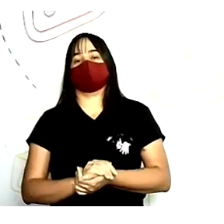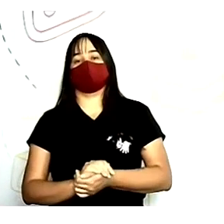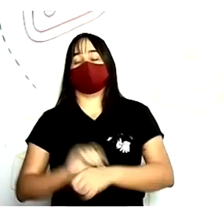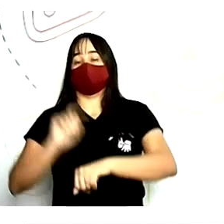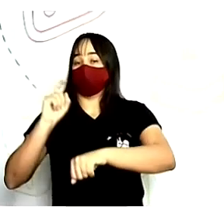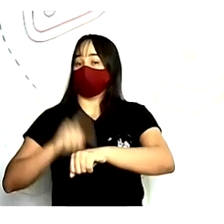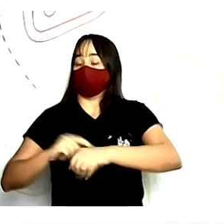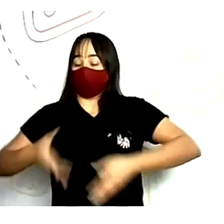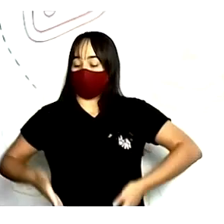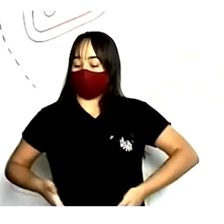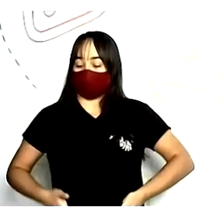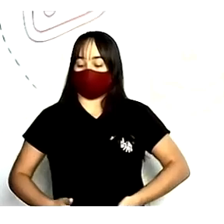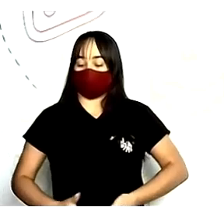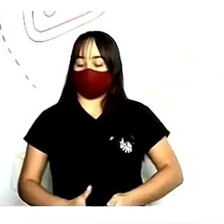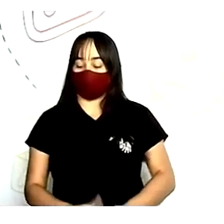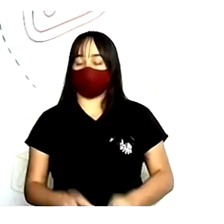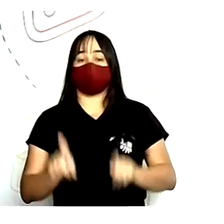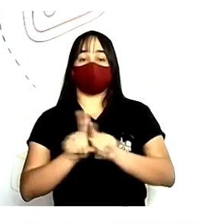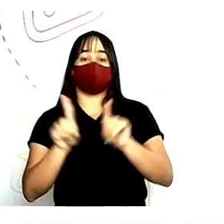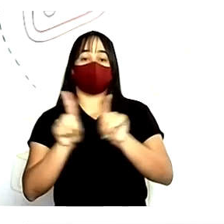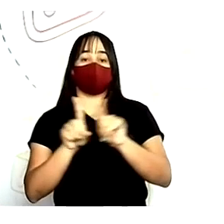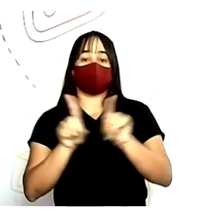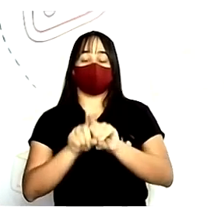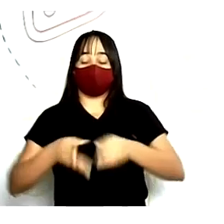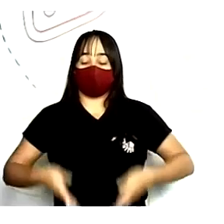nascimento prematuro e até mesmo um